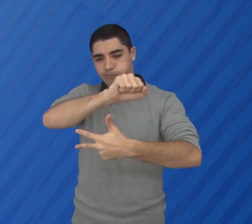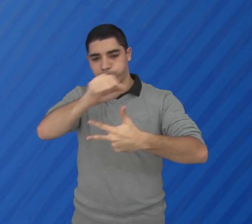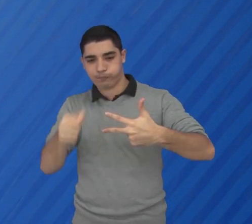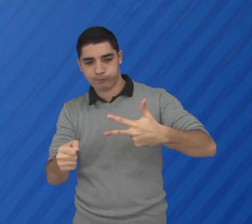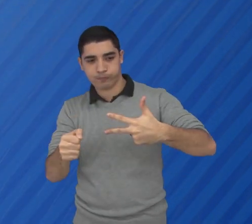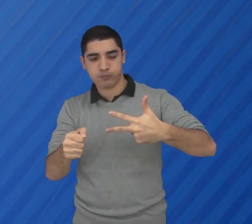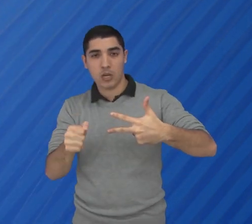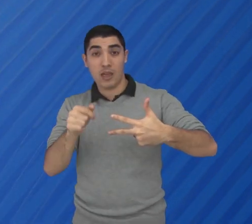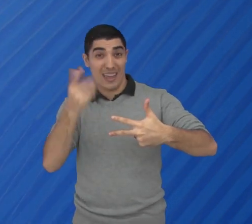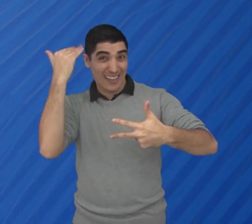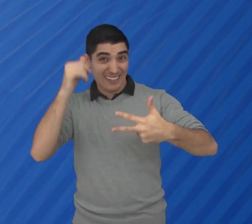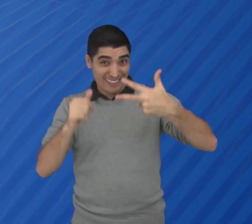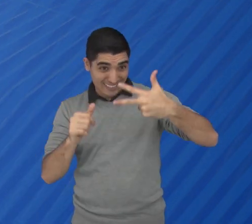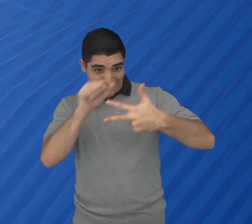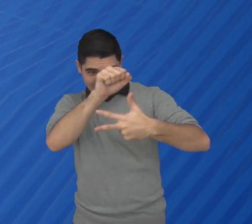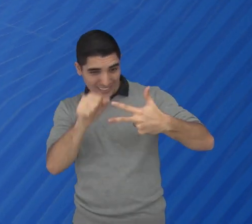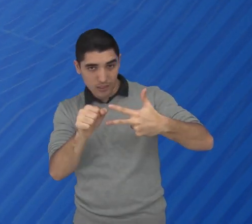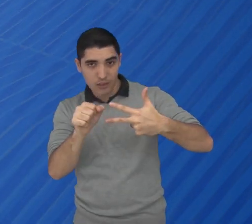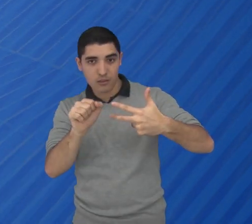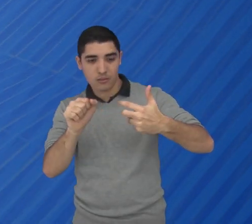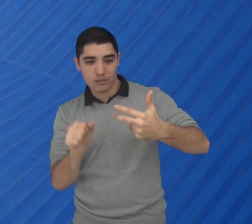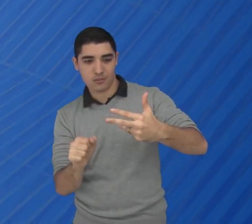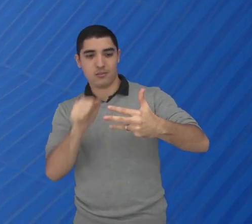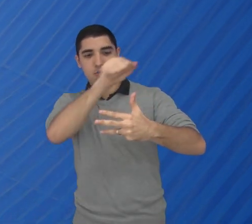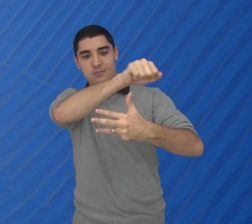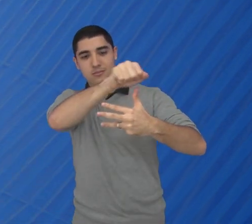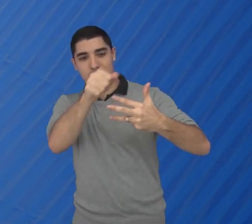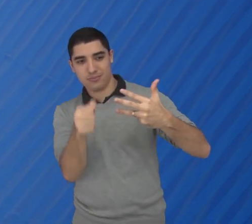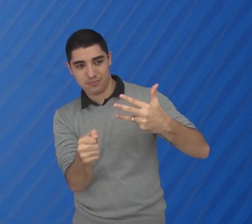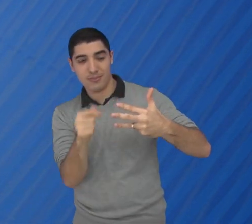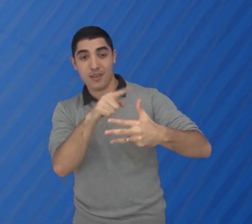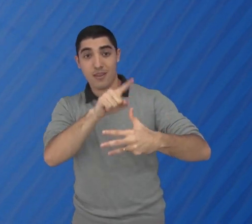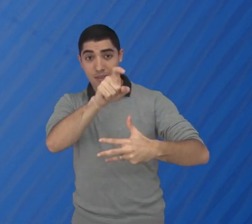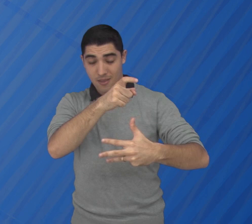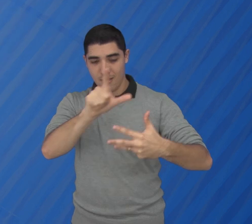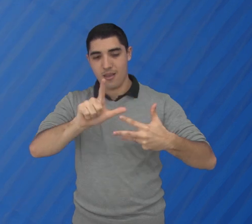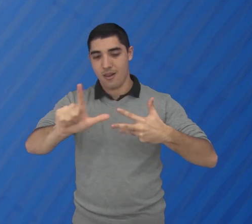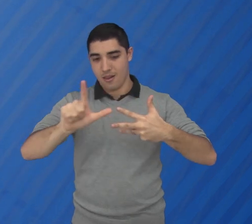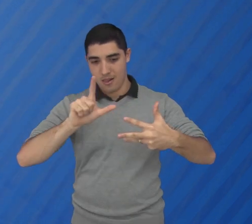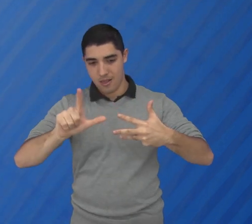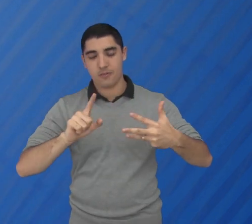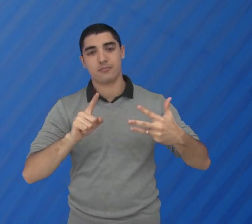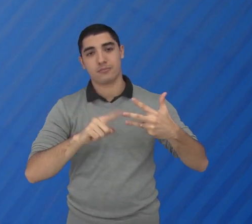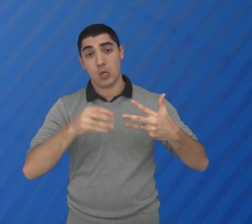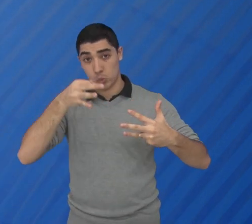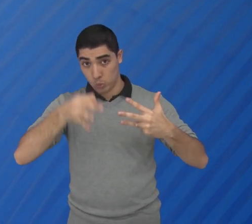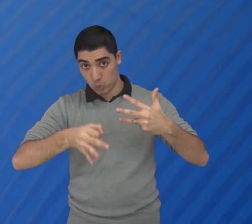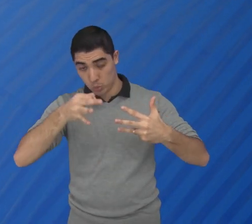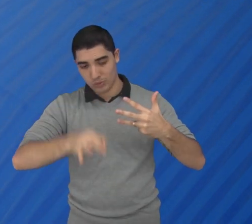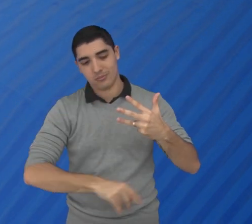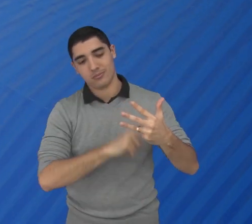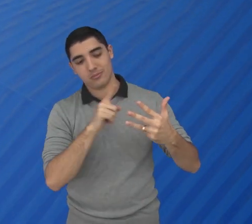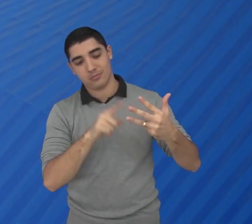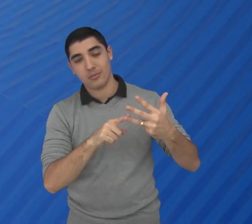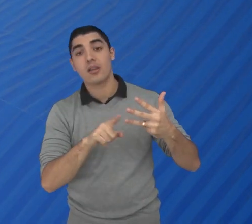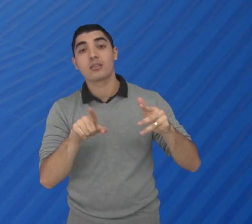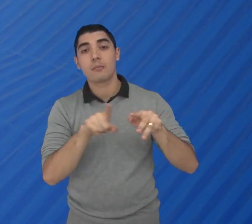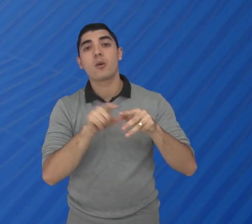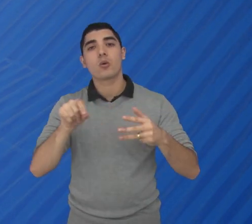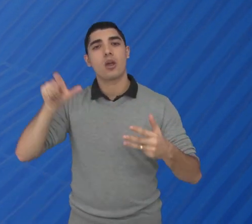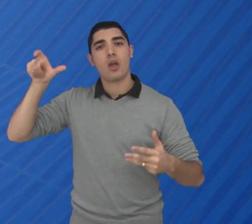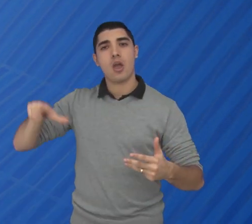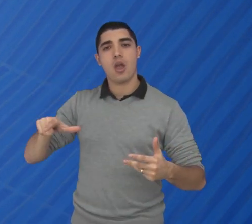de poderes. Mas naquela época não eram 3 e sim 4 poderes: executivo,